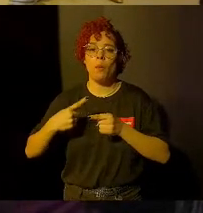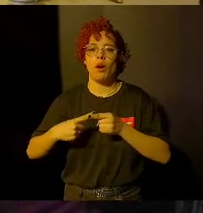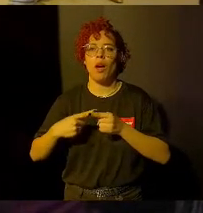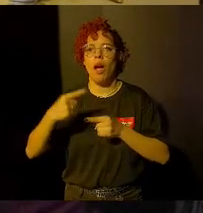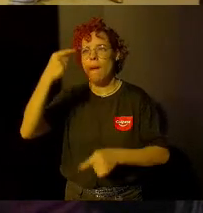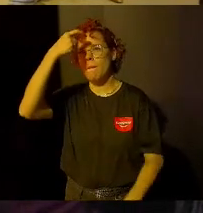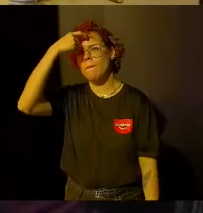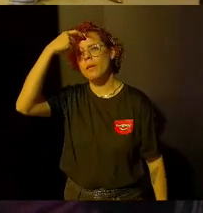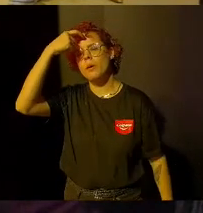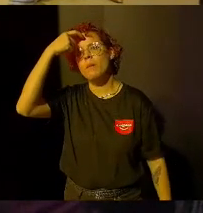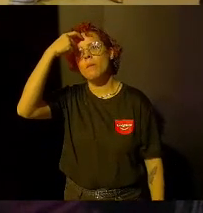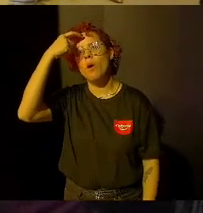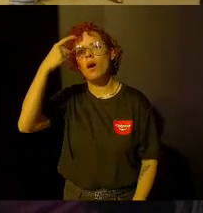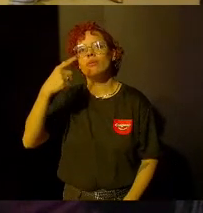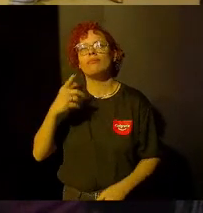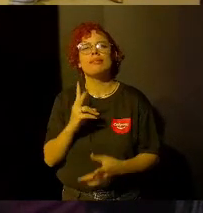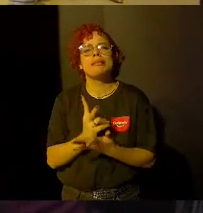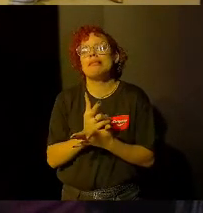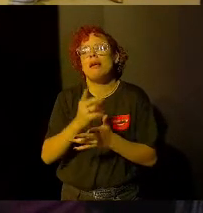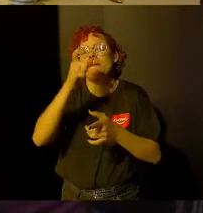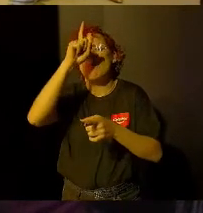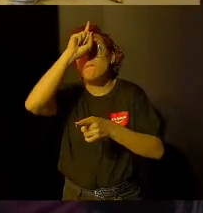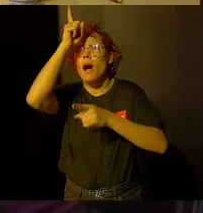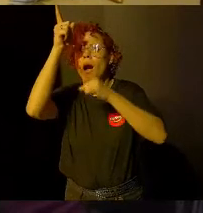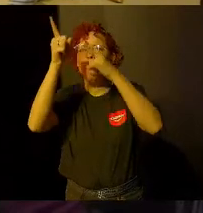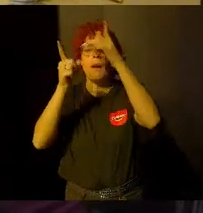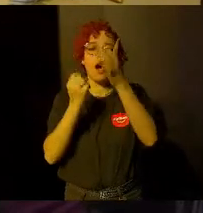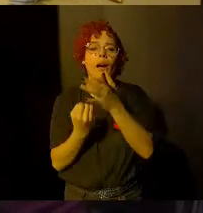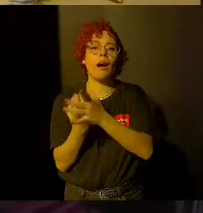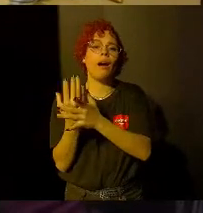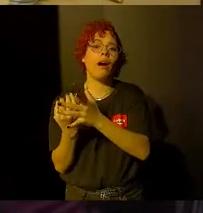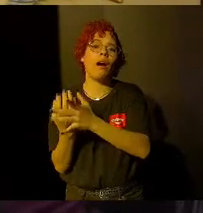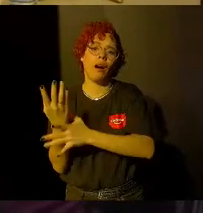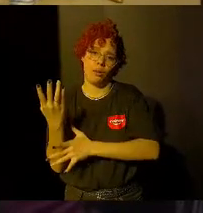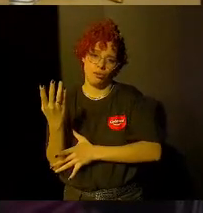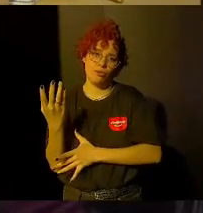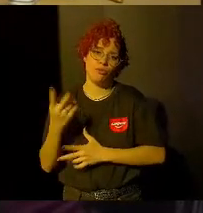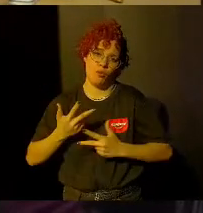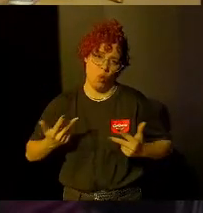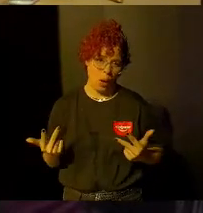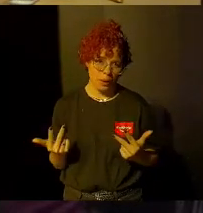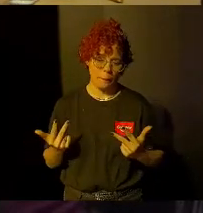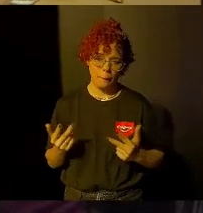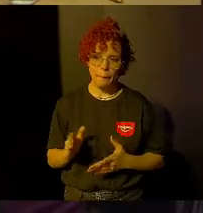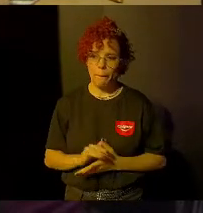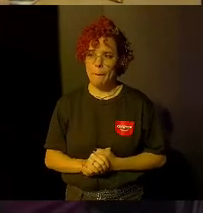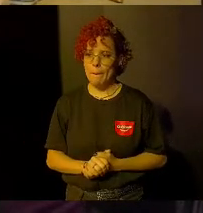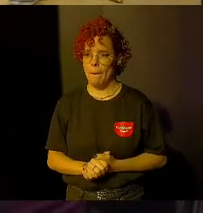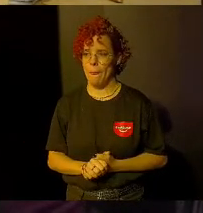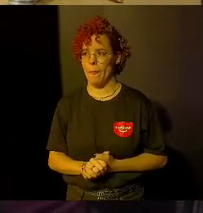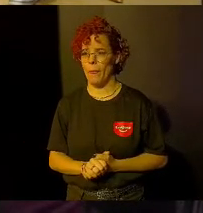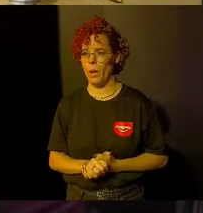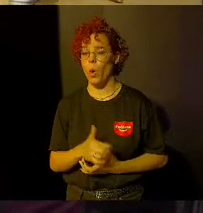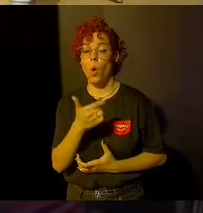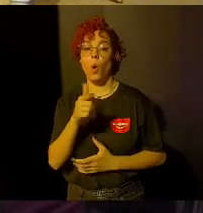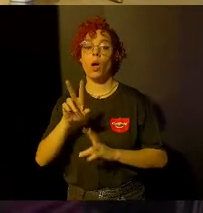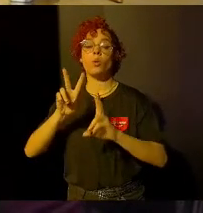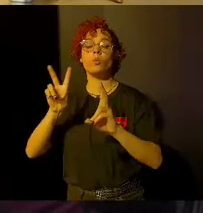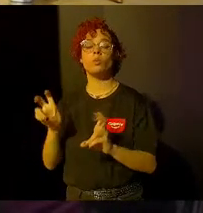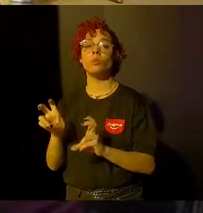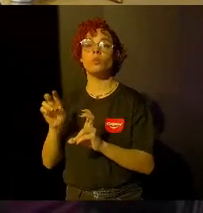sempre inventando criando essas ficções e outra coisa